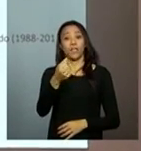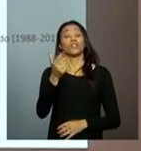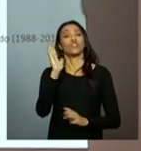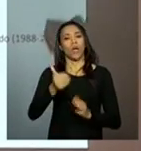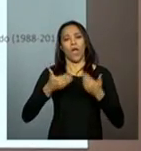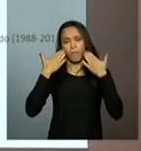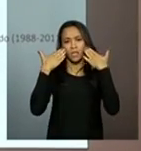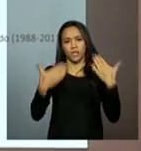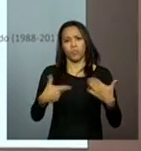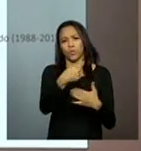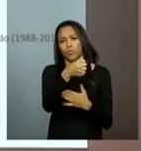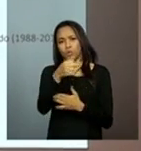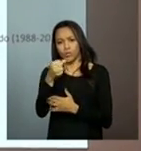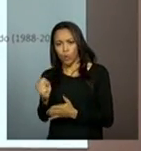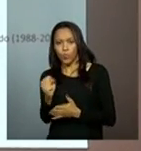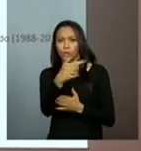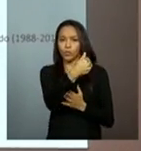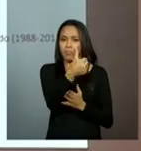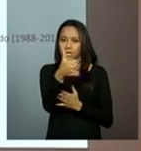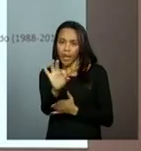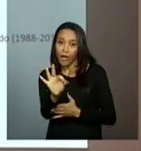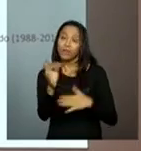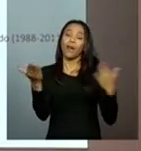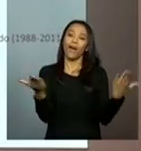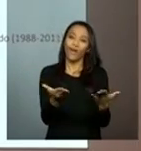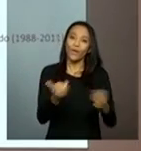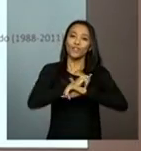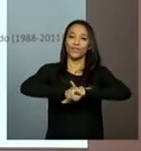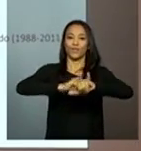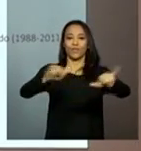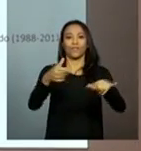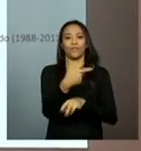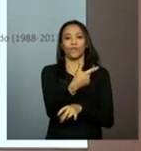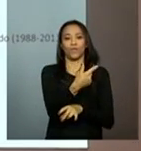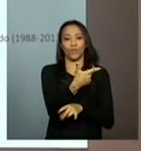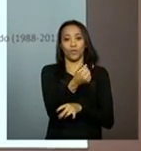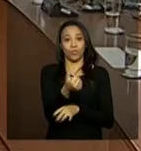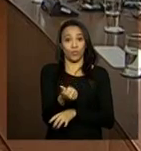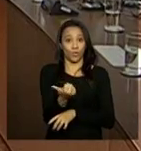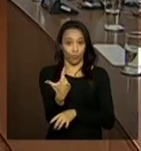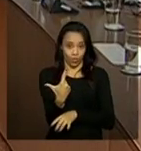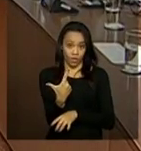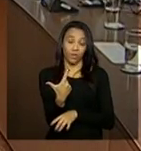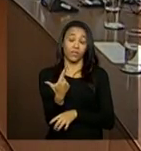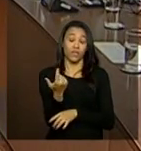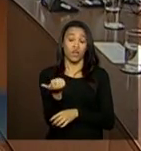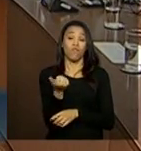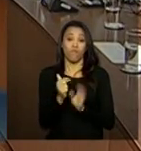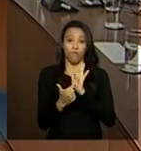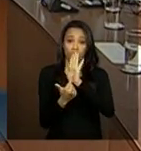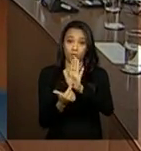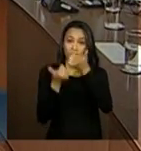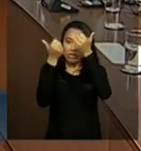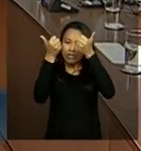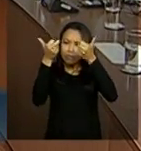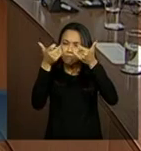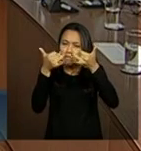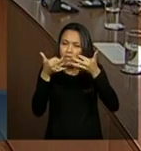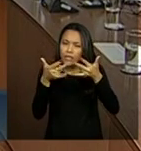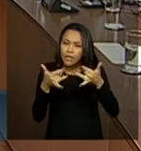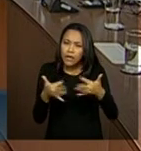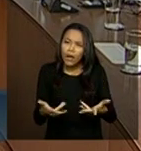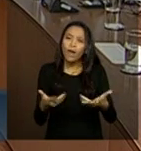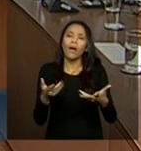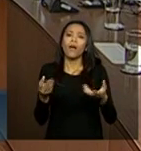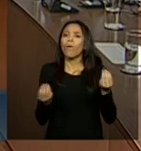e agora compartilhamos os dados de 2012. Eu vou mostrar em grande detalhe essa